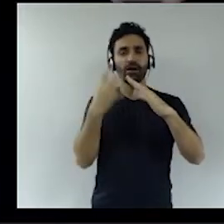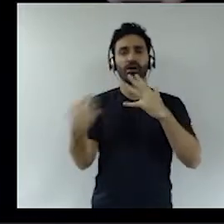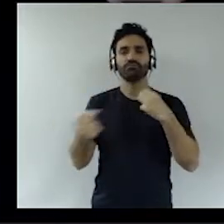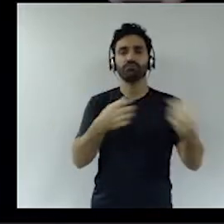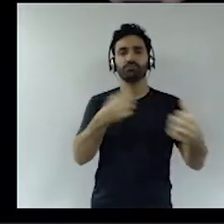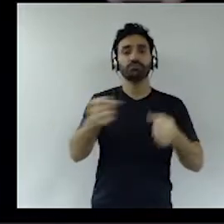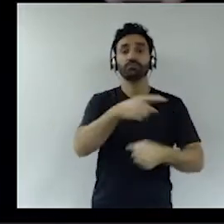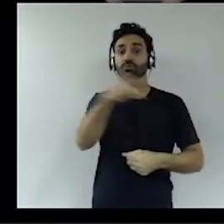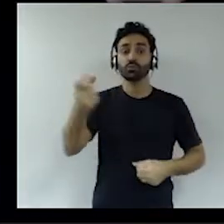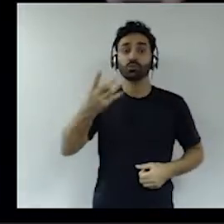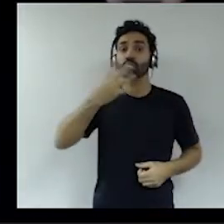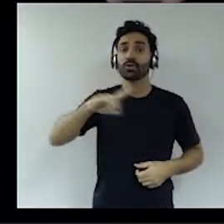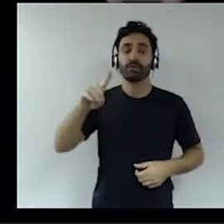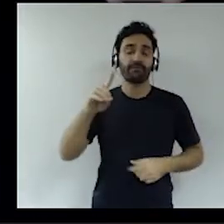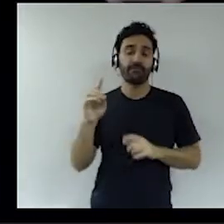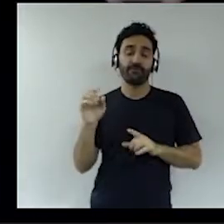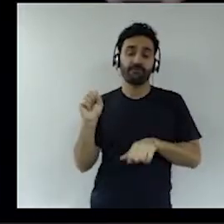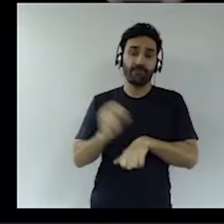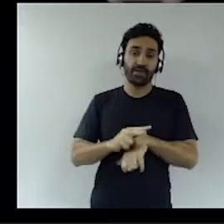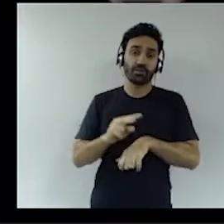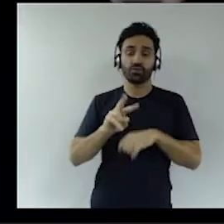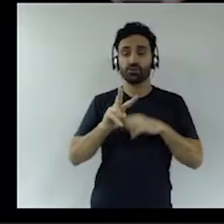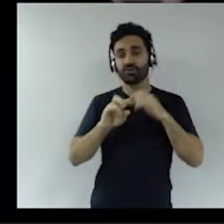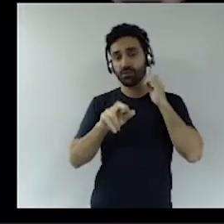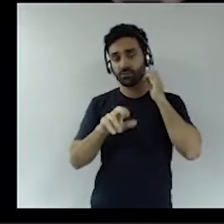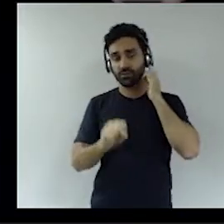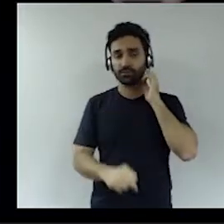vírus. E essa foi a tônica.